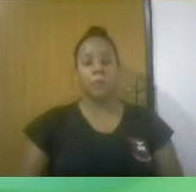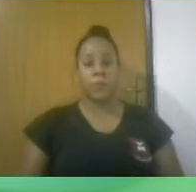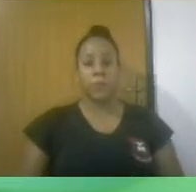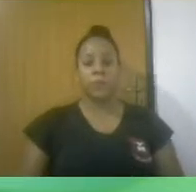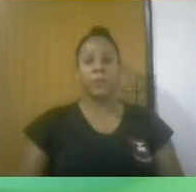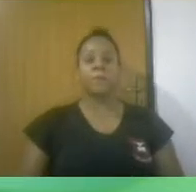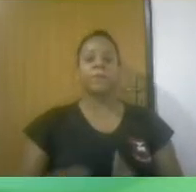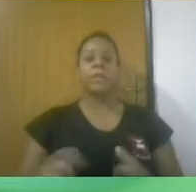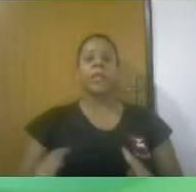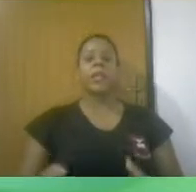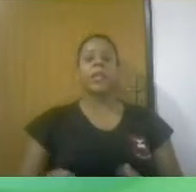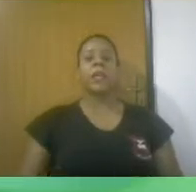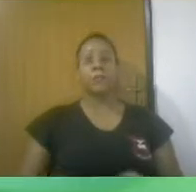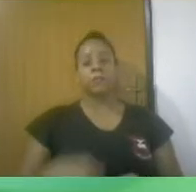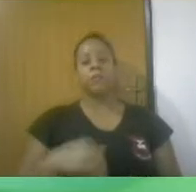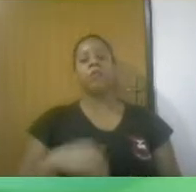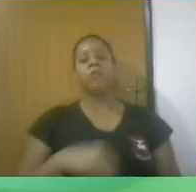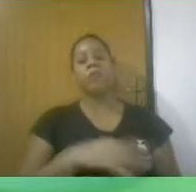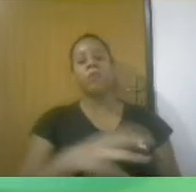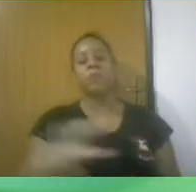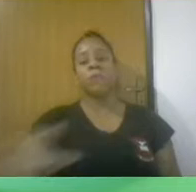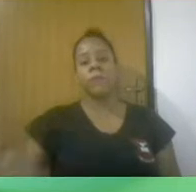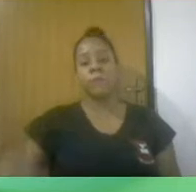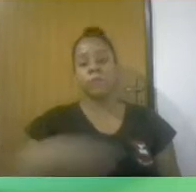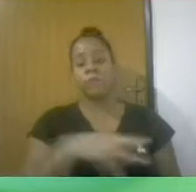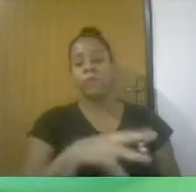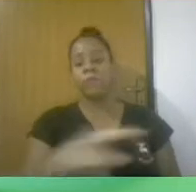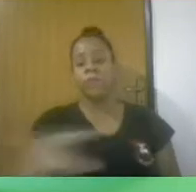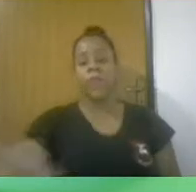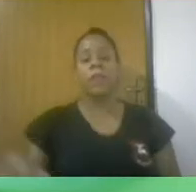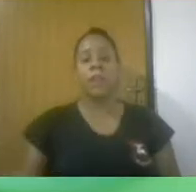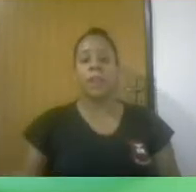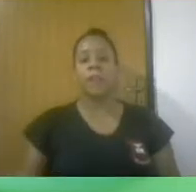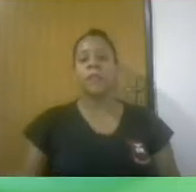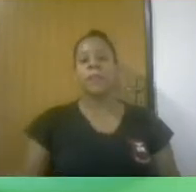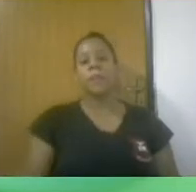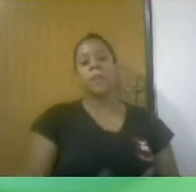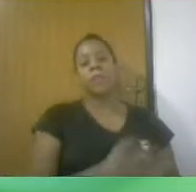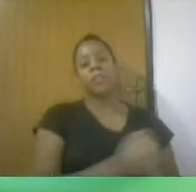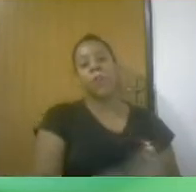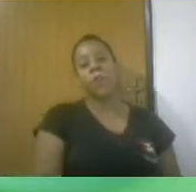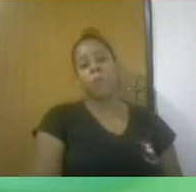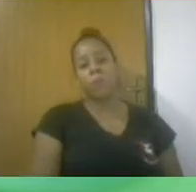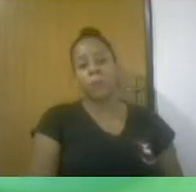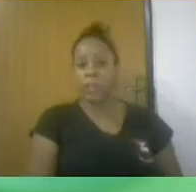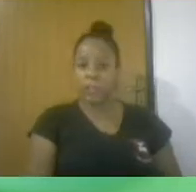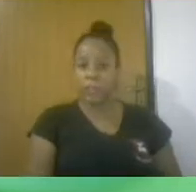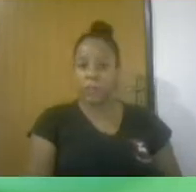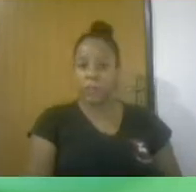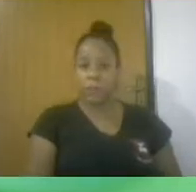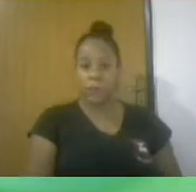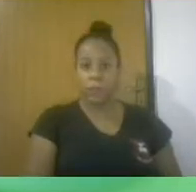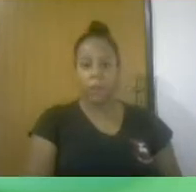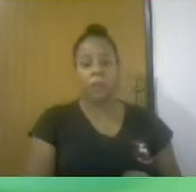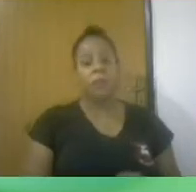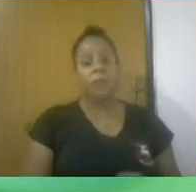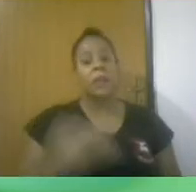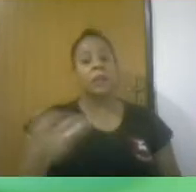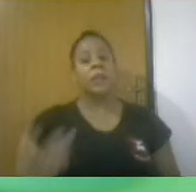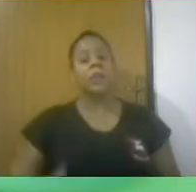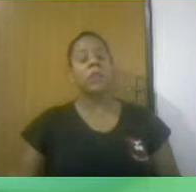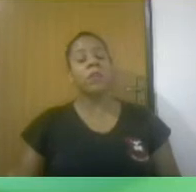coroa portuguesa, e tudo que você render aqui, você tem que prestar contas para a gente,